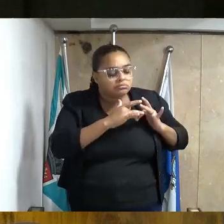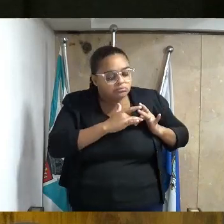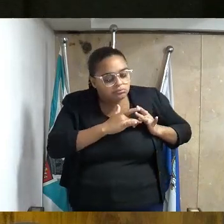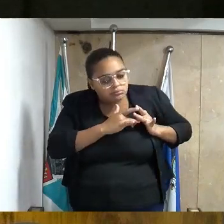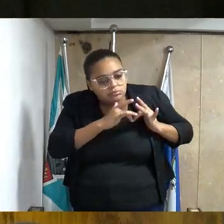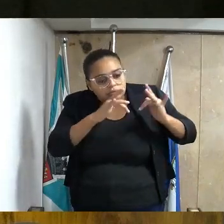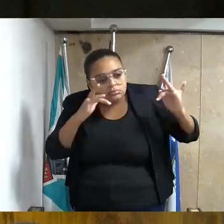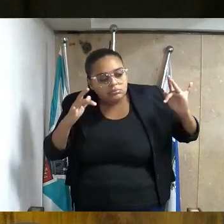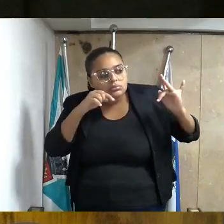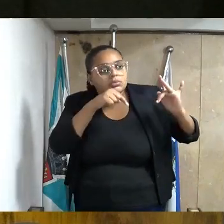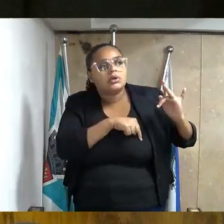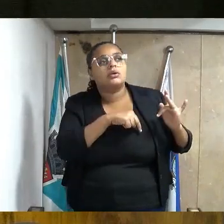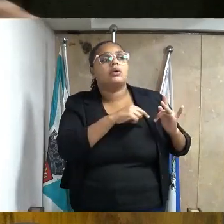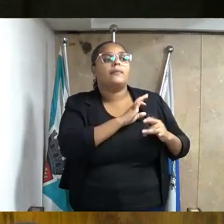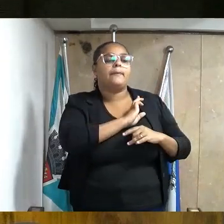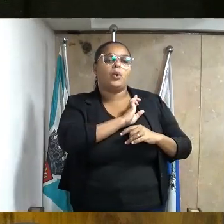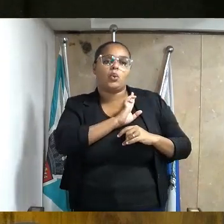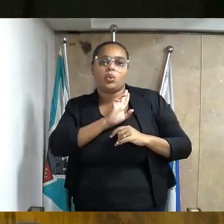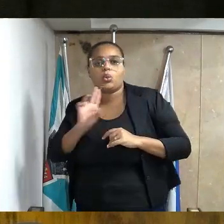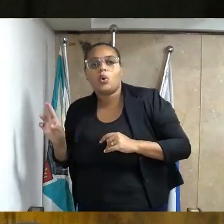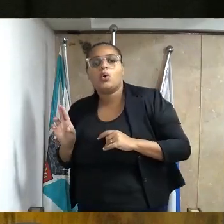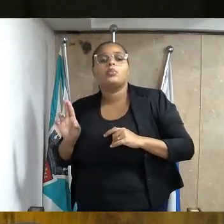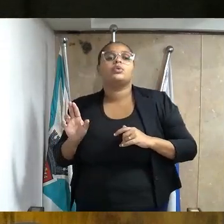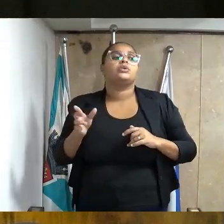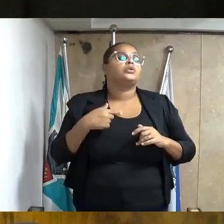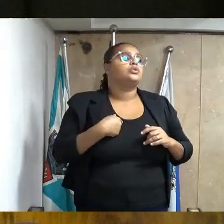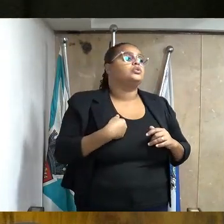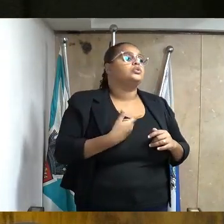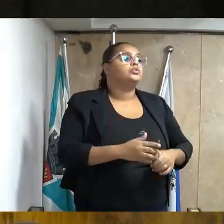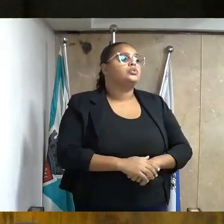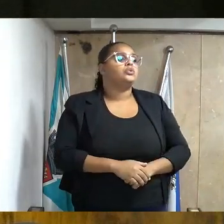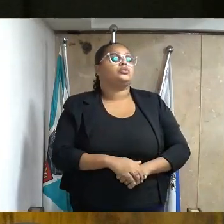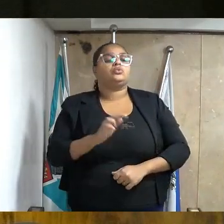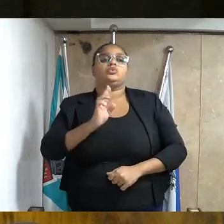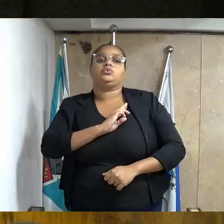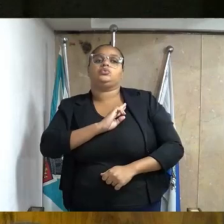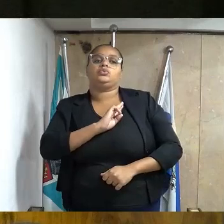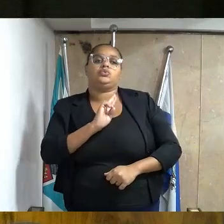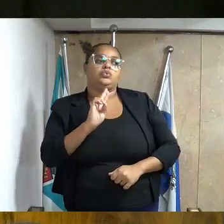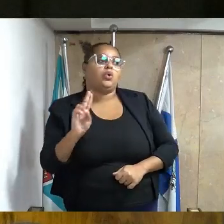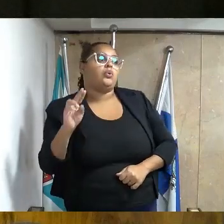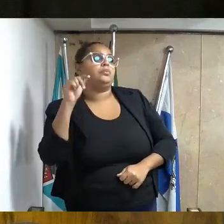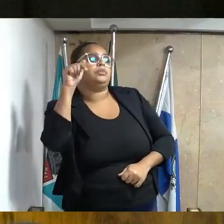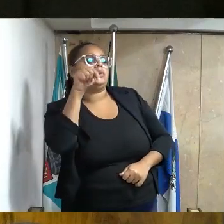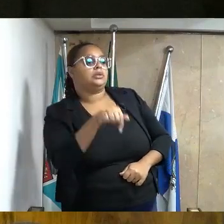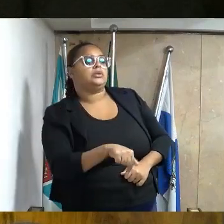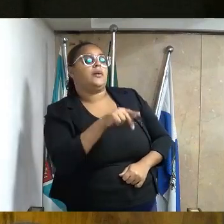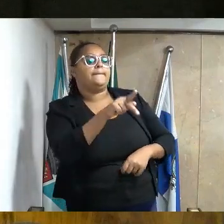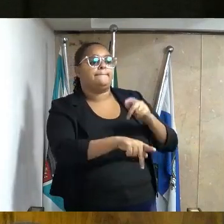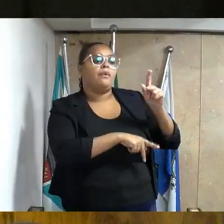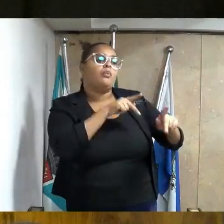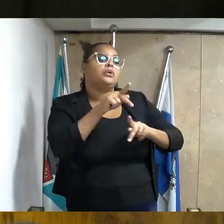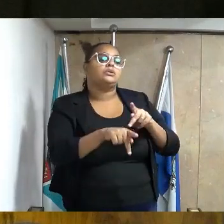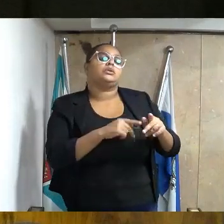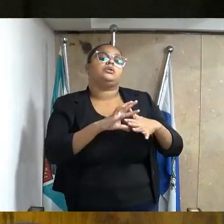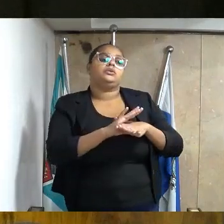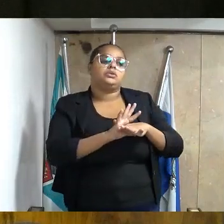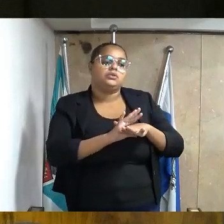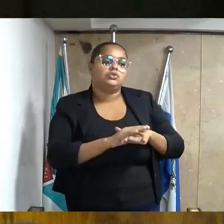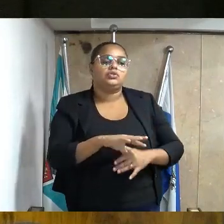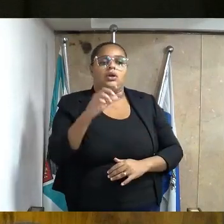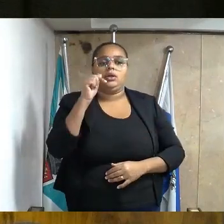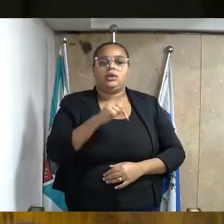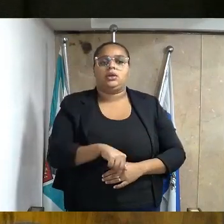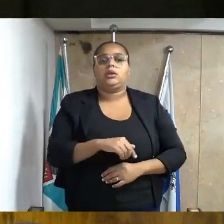solidarizar em meu nome, em nome dessa população de Duque de Caxias, desta